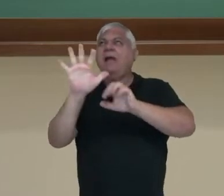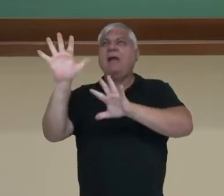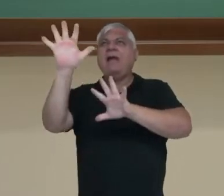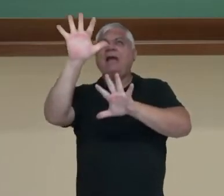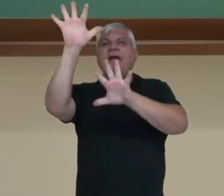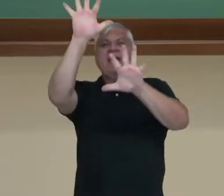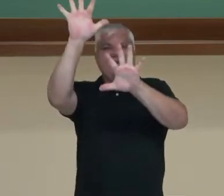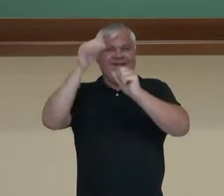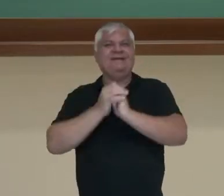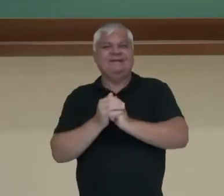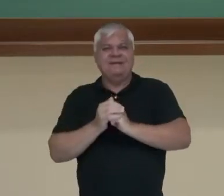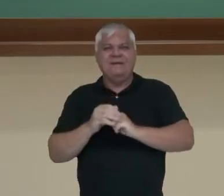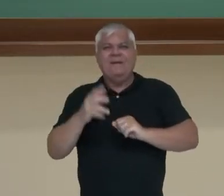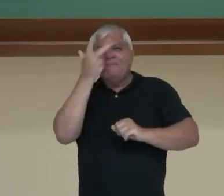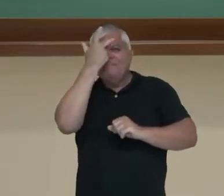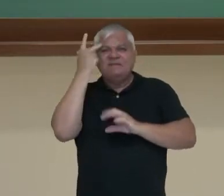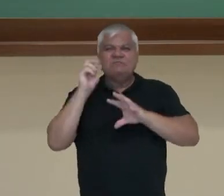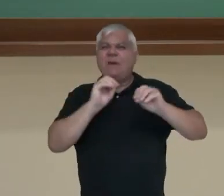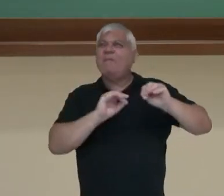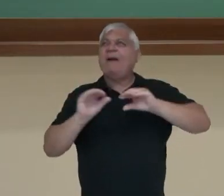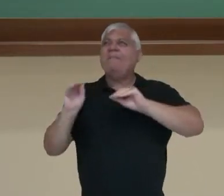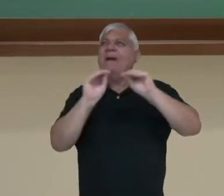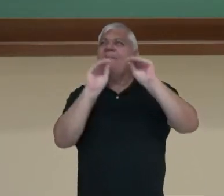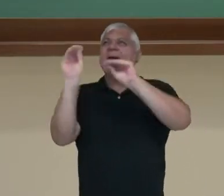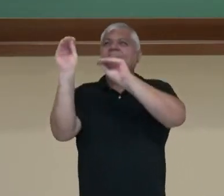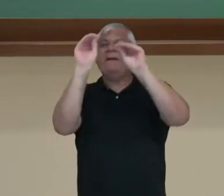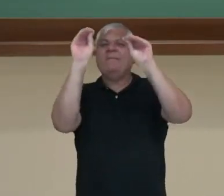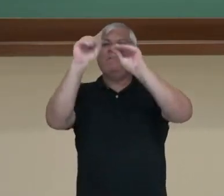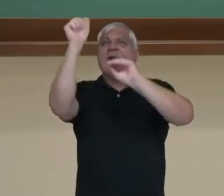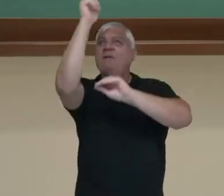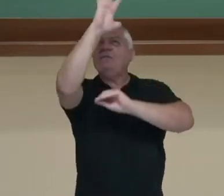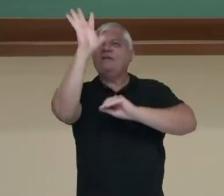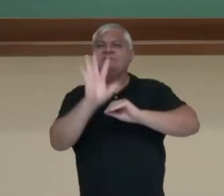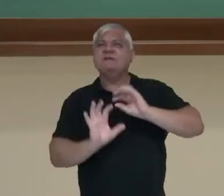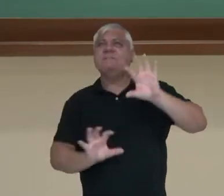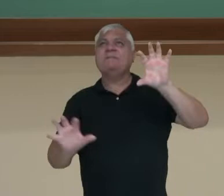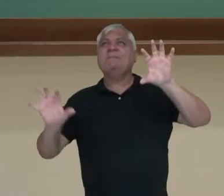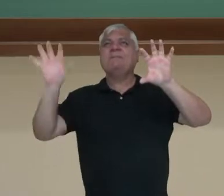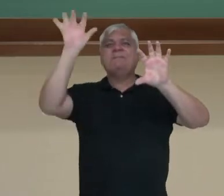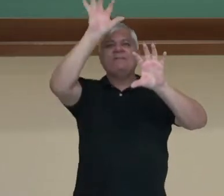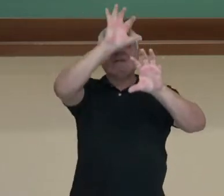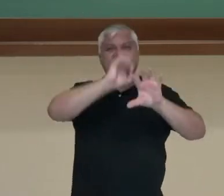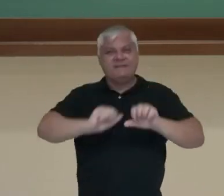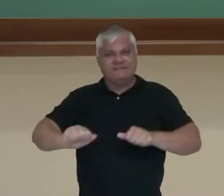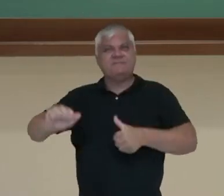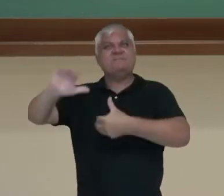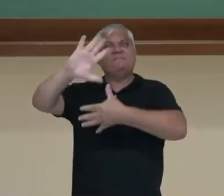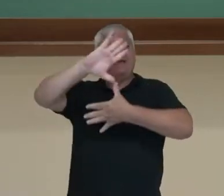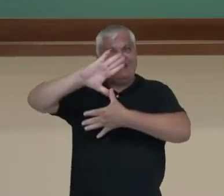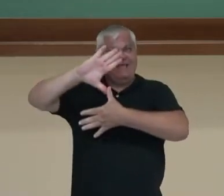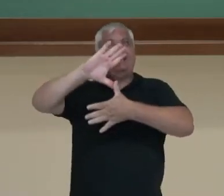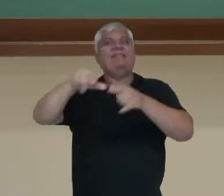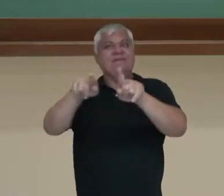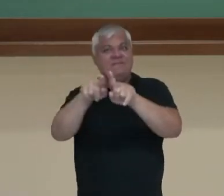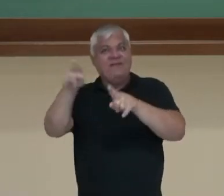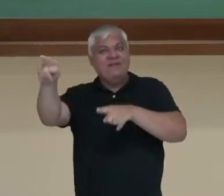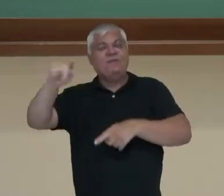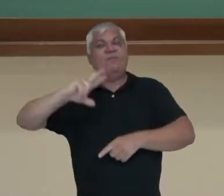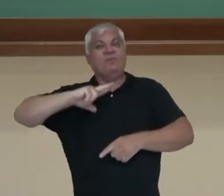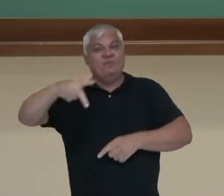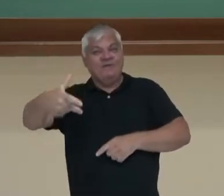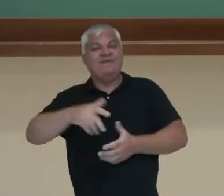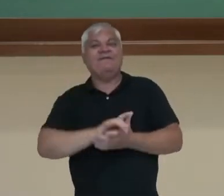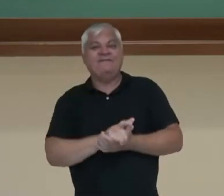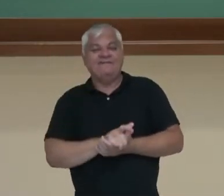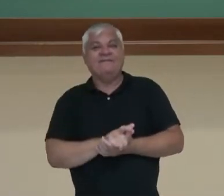do povoamento, da garantia da ocupação da América pelos portugueses. Interessante que até pouco